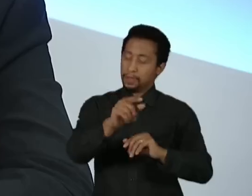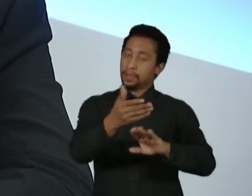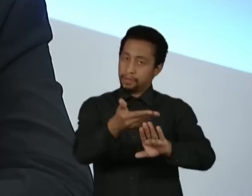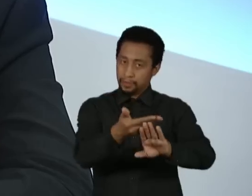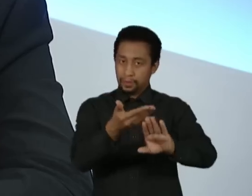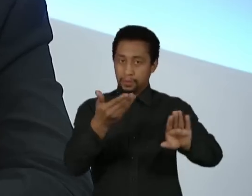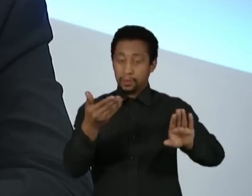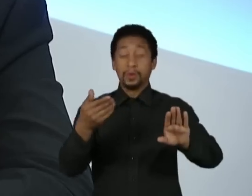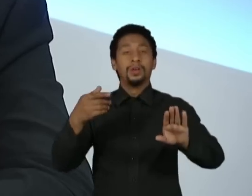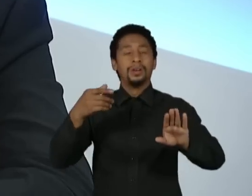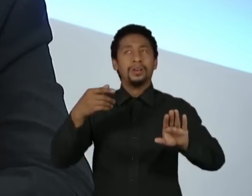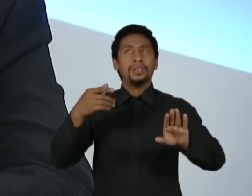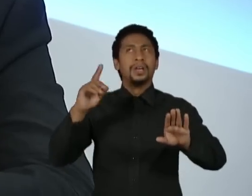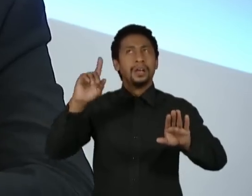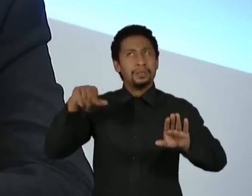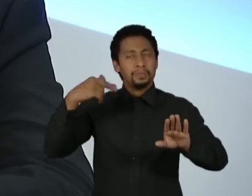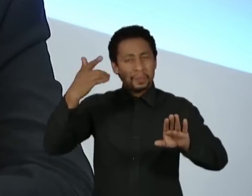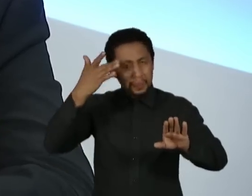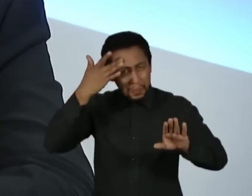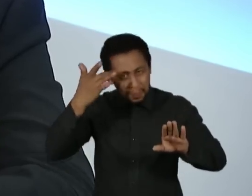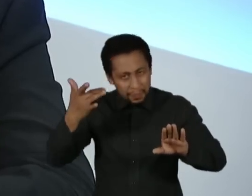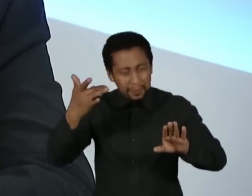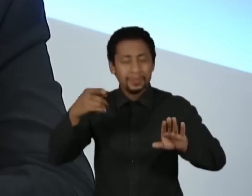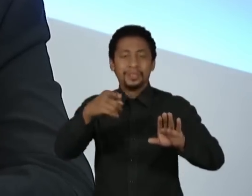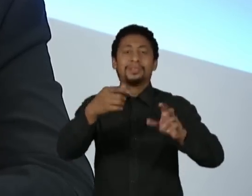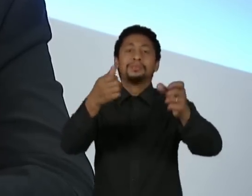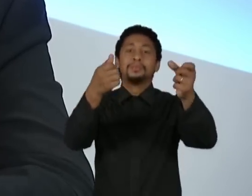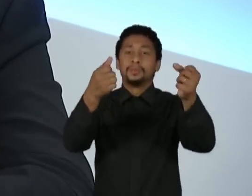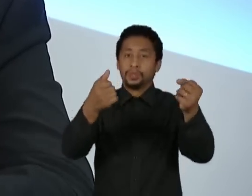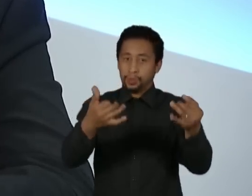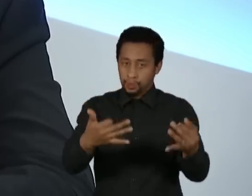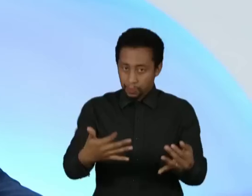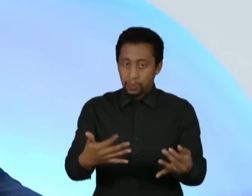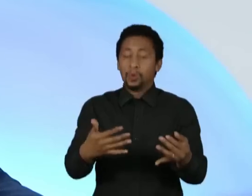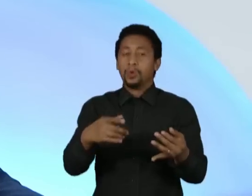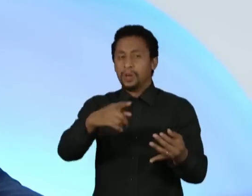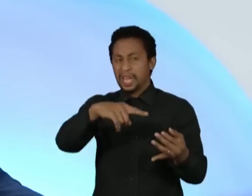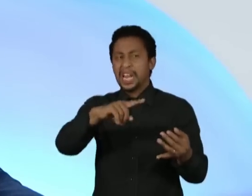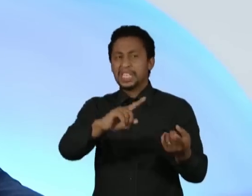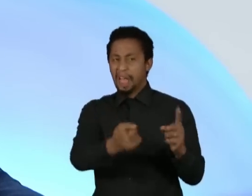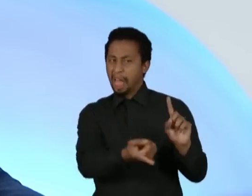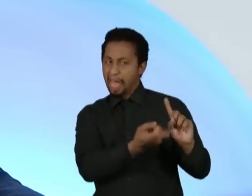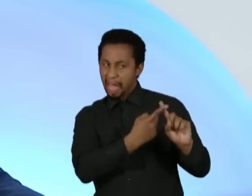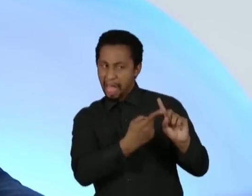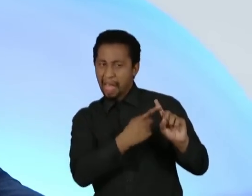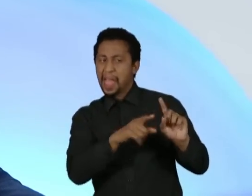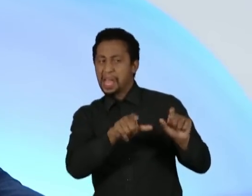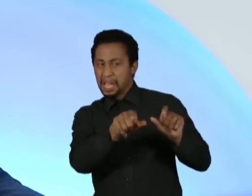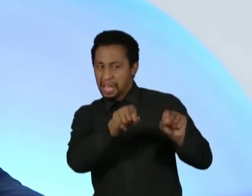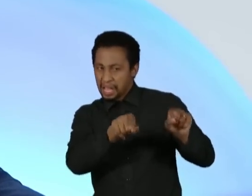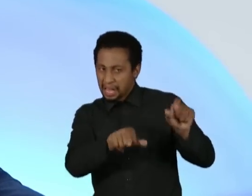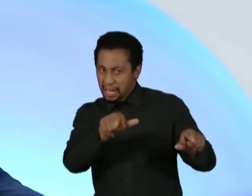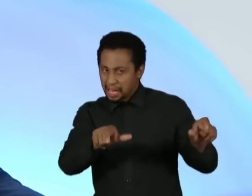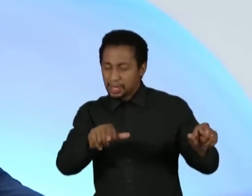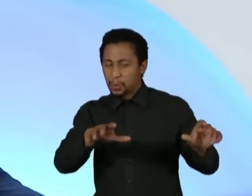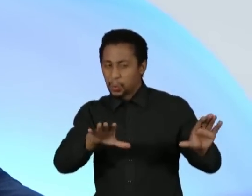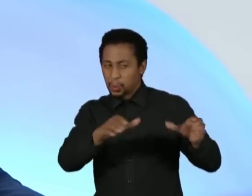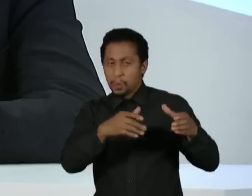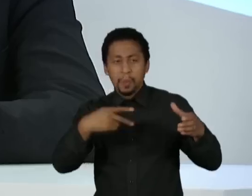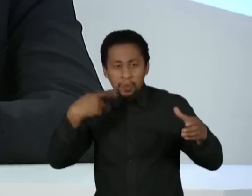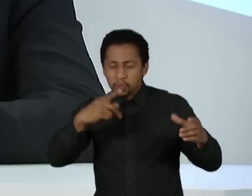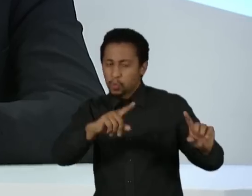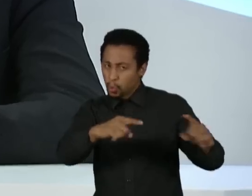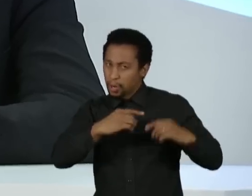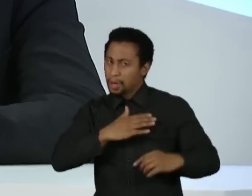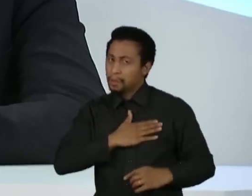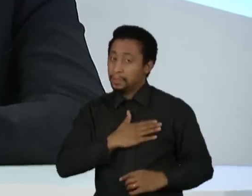que era vítima de perseguição política e que havia uma vingança do sistema político, dos corruptos contra o senhor. Ocorre que essa